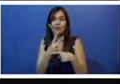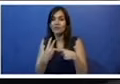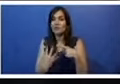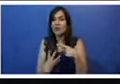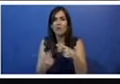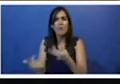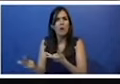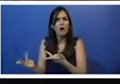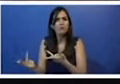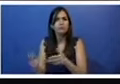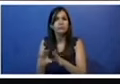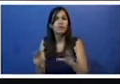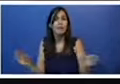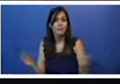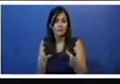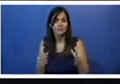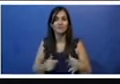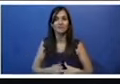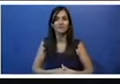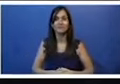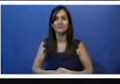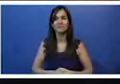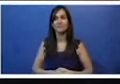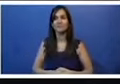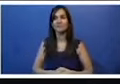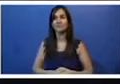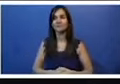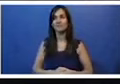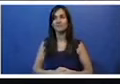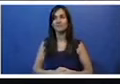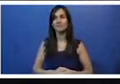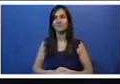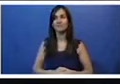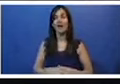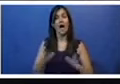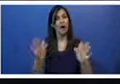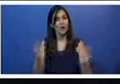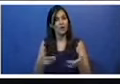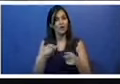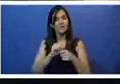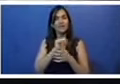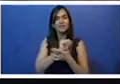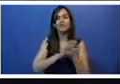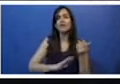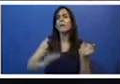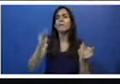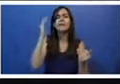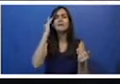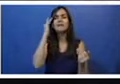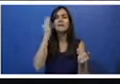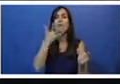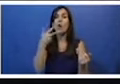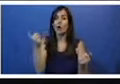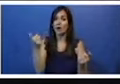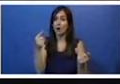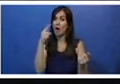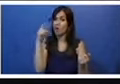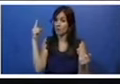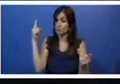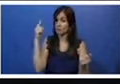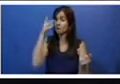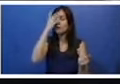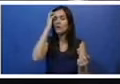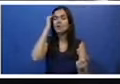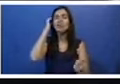tamanho fica tudo igual seguindo essa atividade pra gente entender ó Observe as